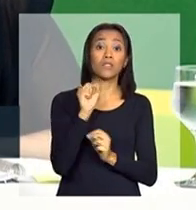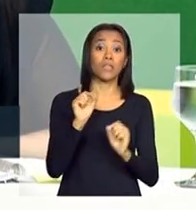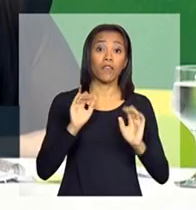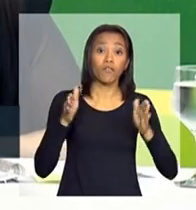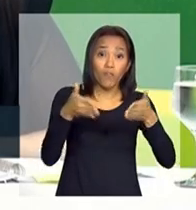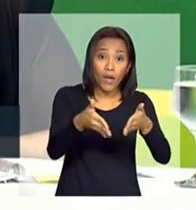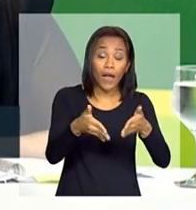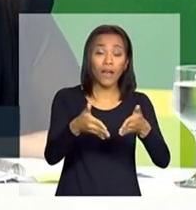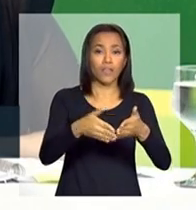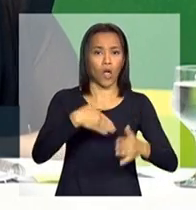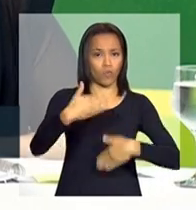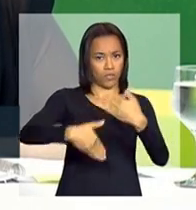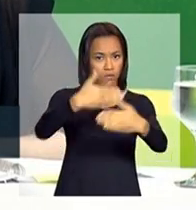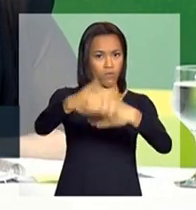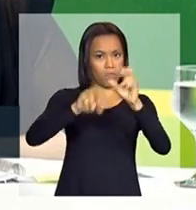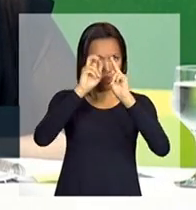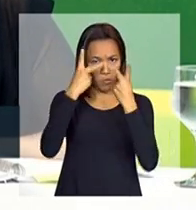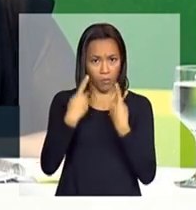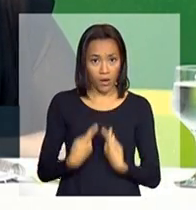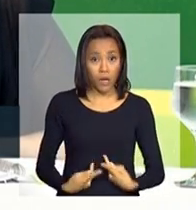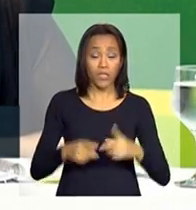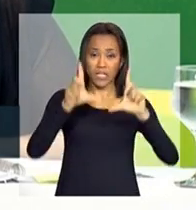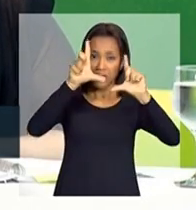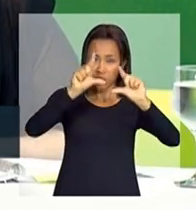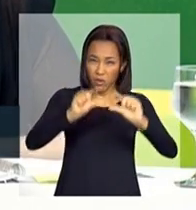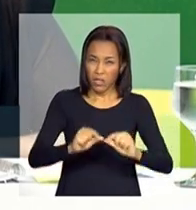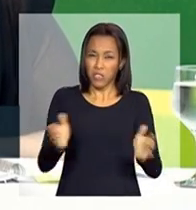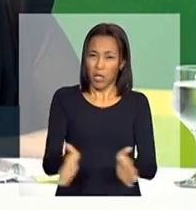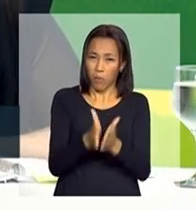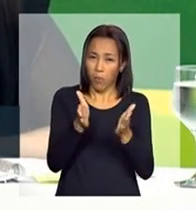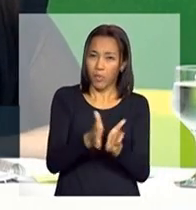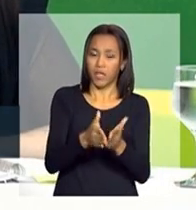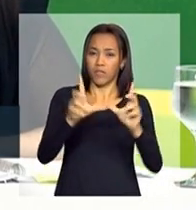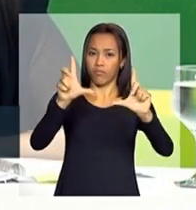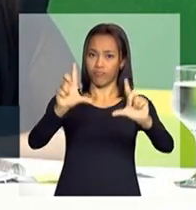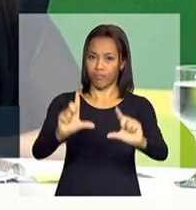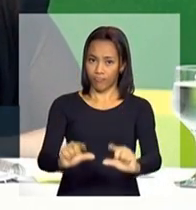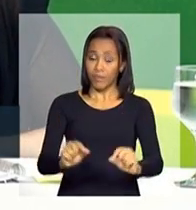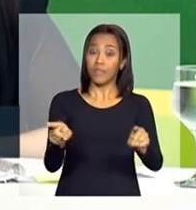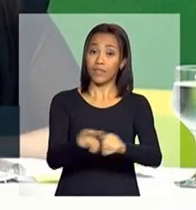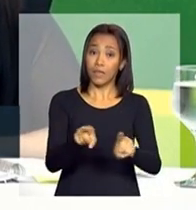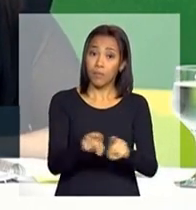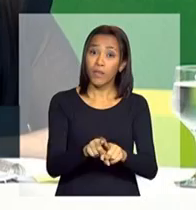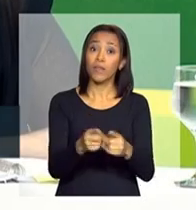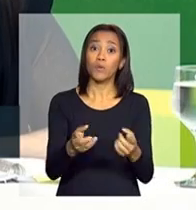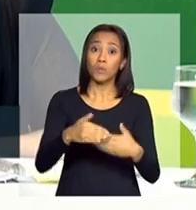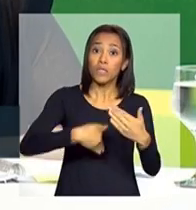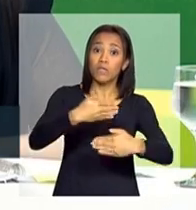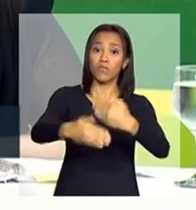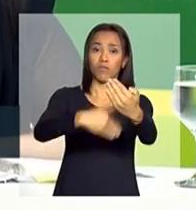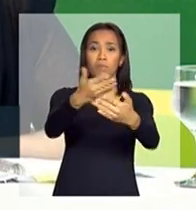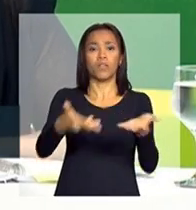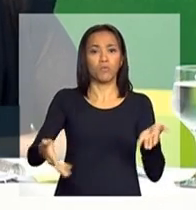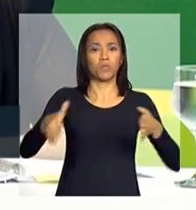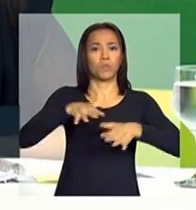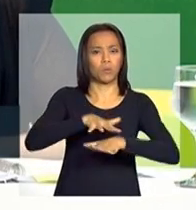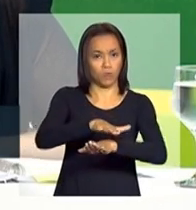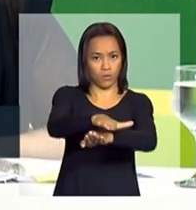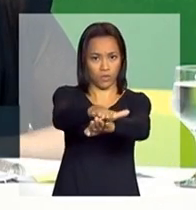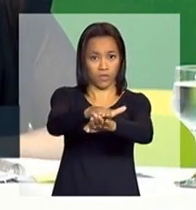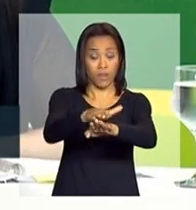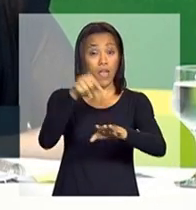desenvolvimento humano H redução de desigualdades H um crescimento inclusivo é um novo paradigma que